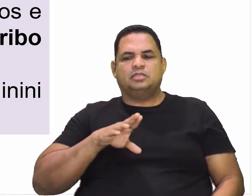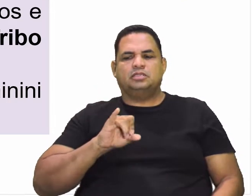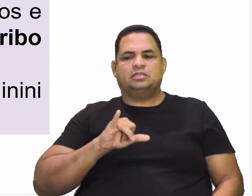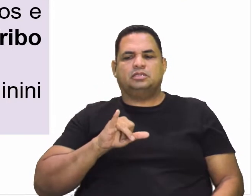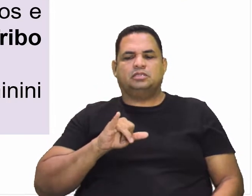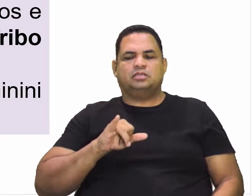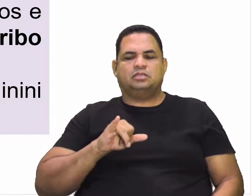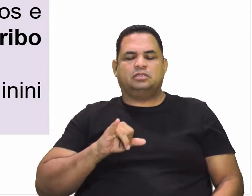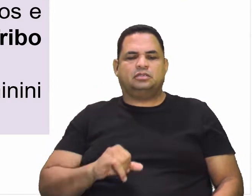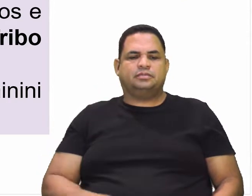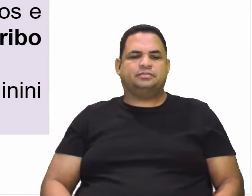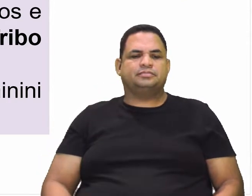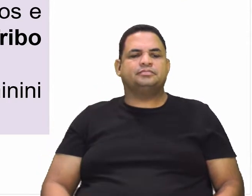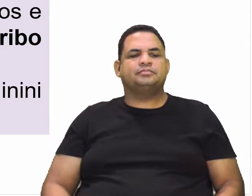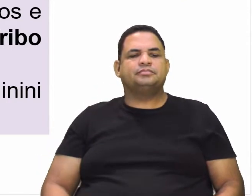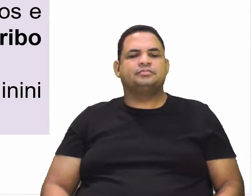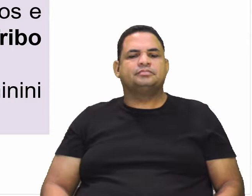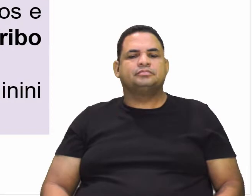hominine.